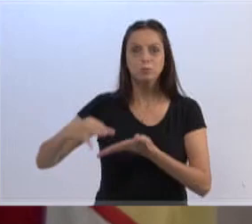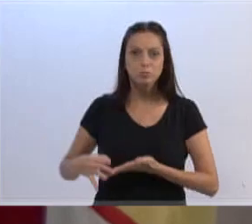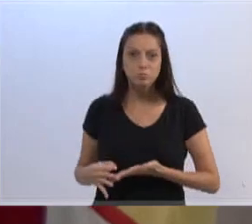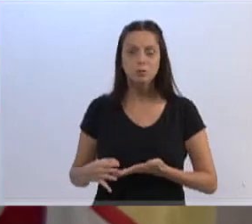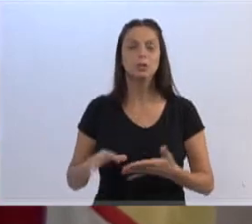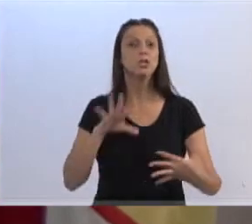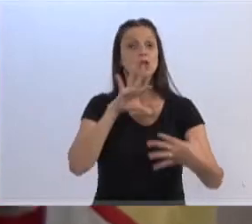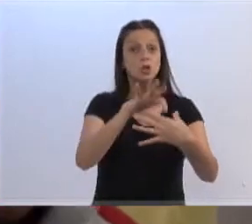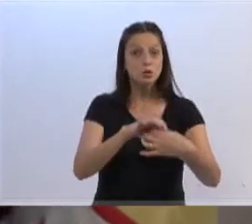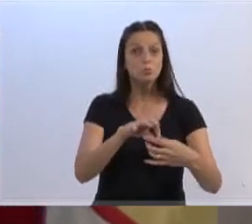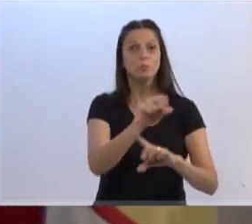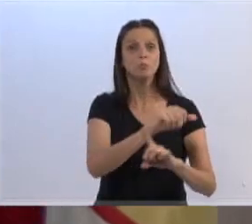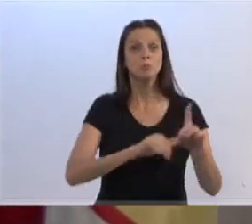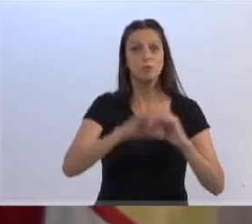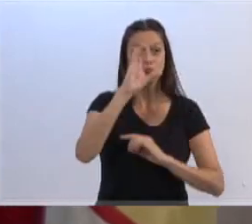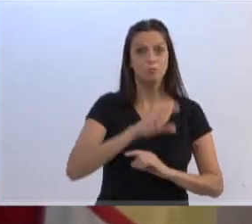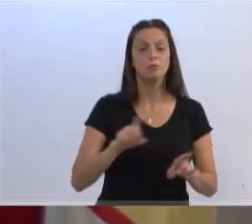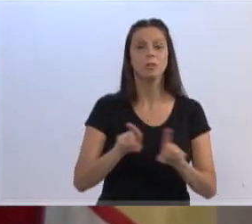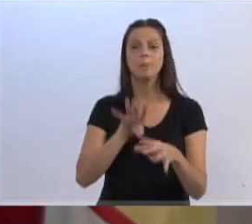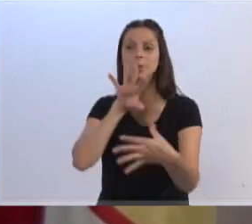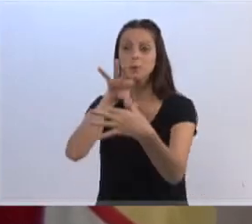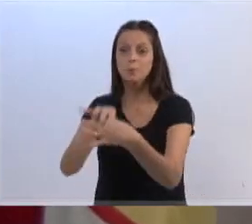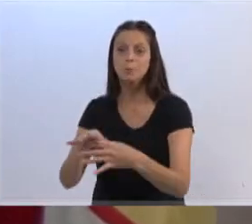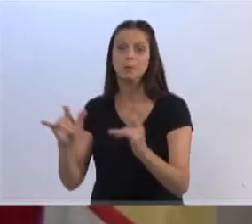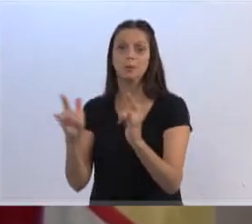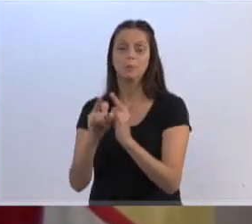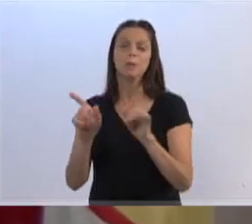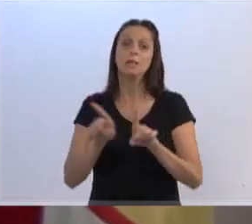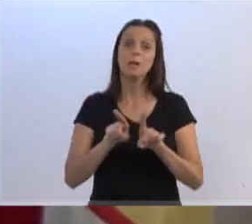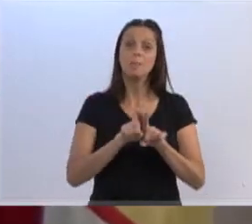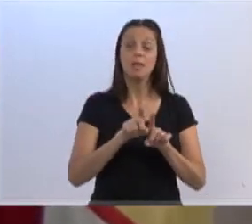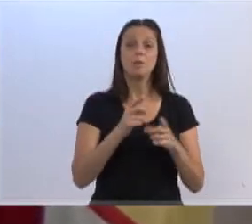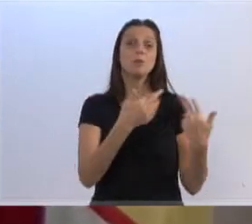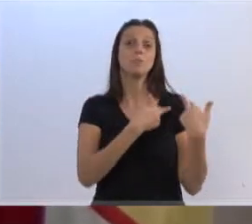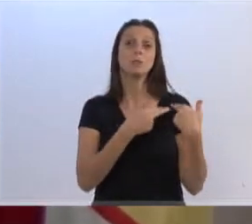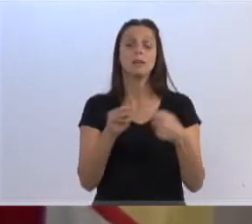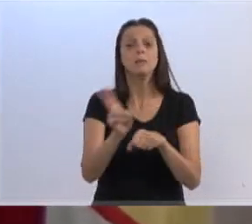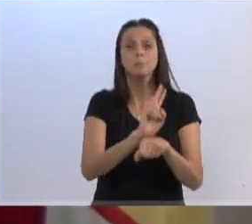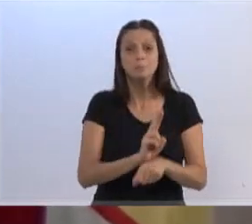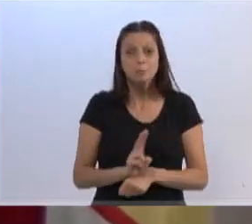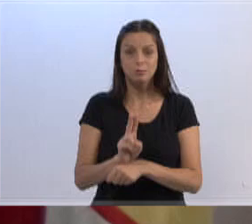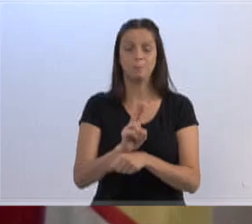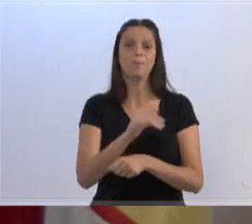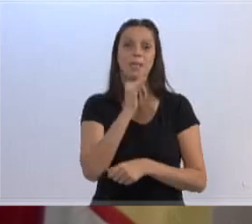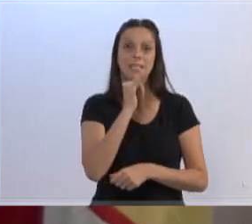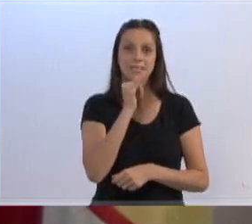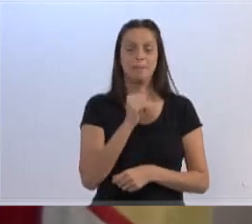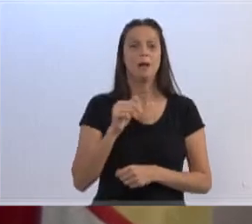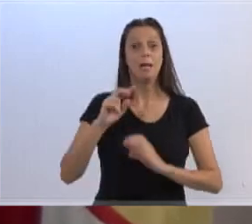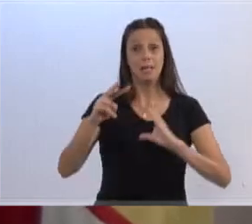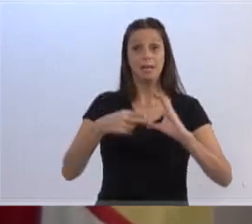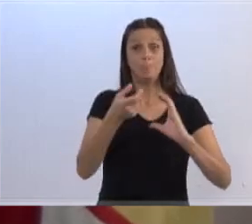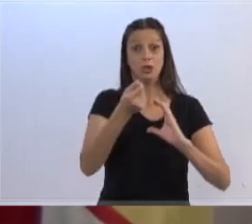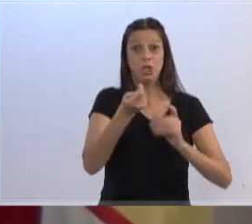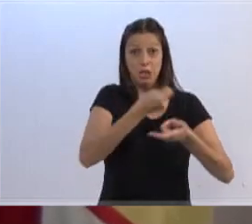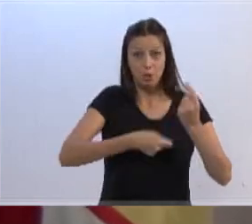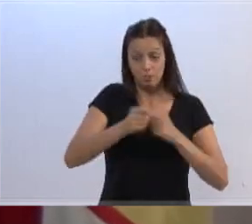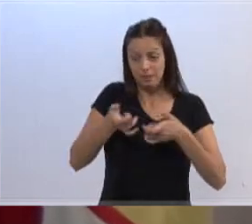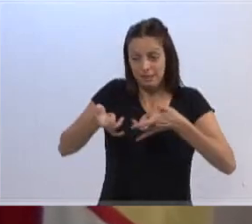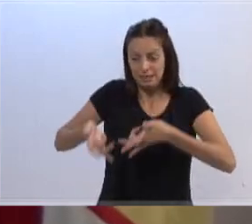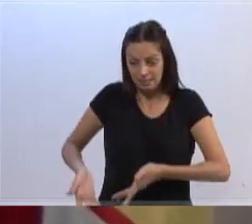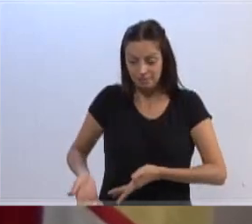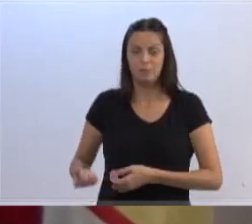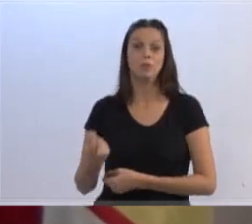com a sociedade civil, com as entidades, com o Observatório Social. Exemplo, um programa aqui, desse valor que sobra, para que Blumenau possa dar um